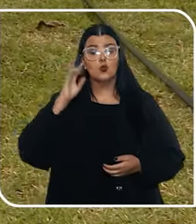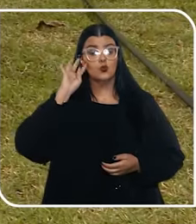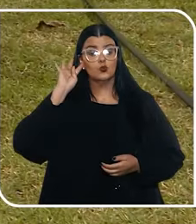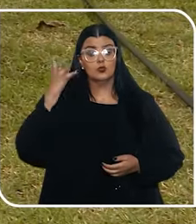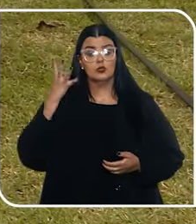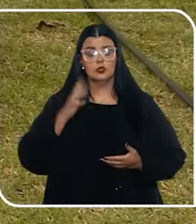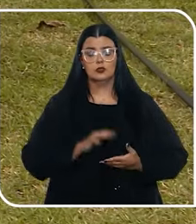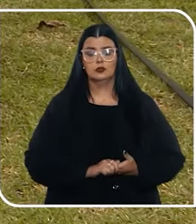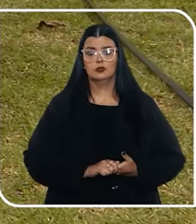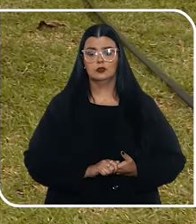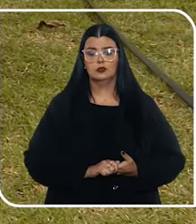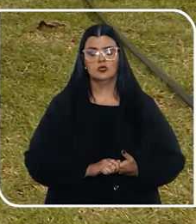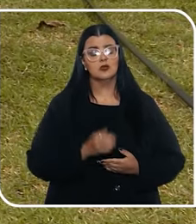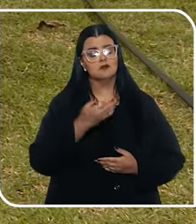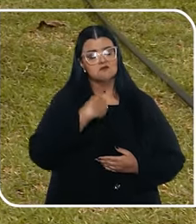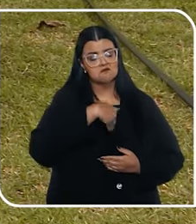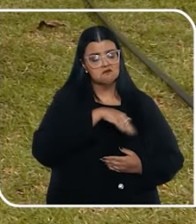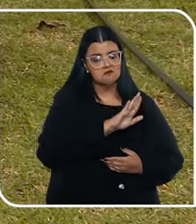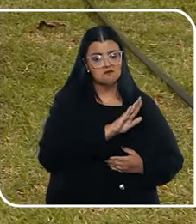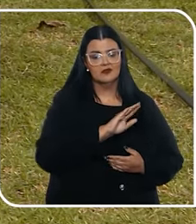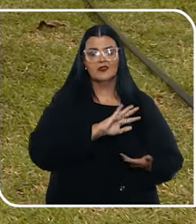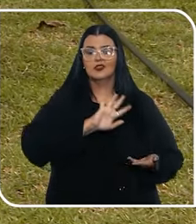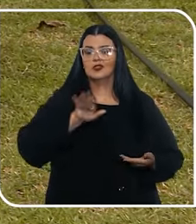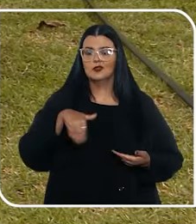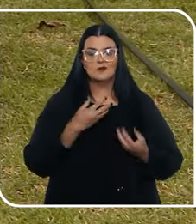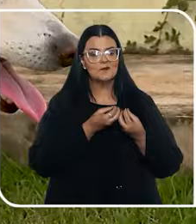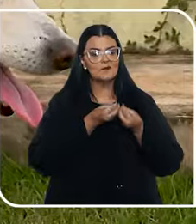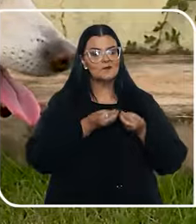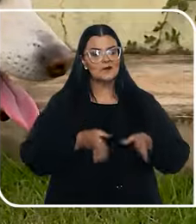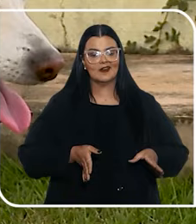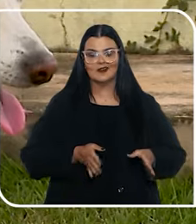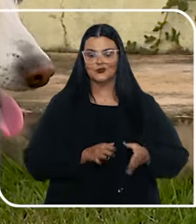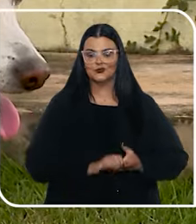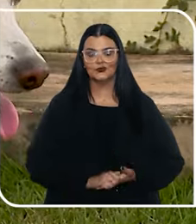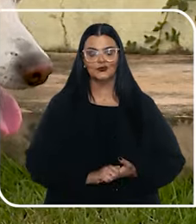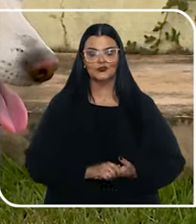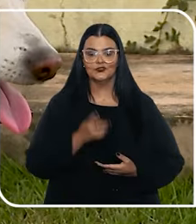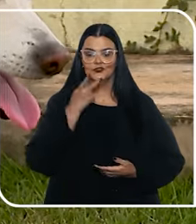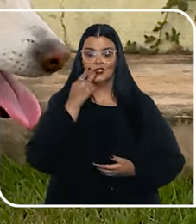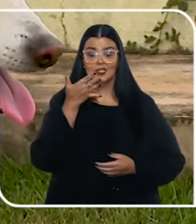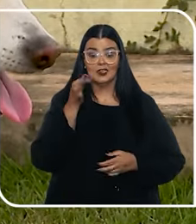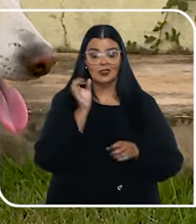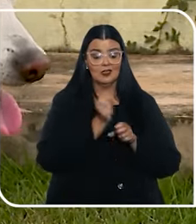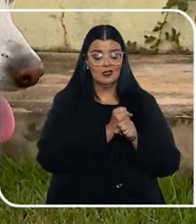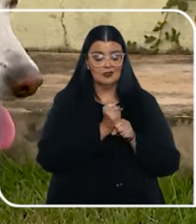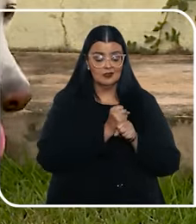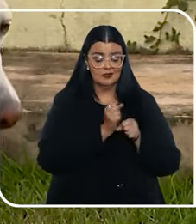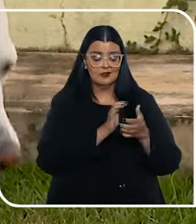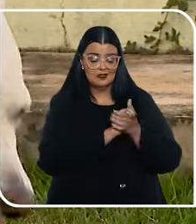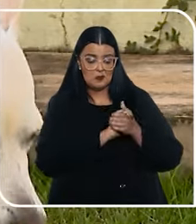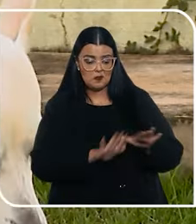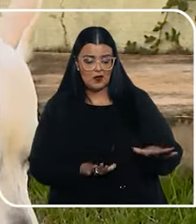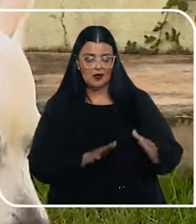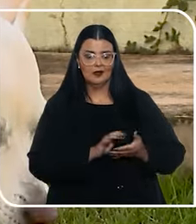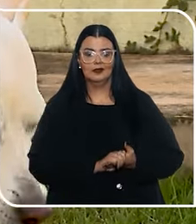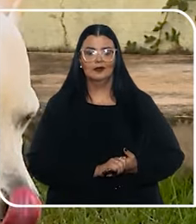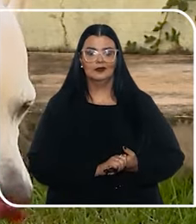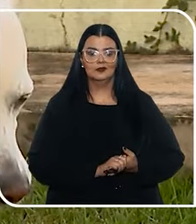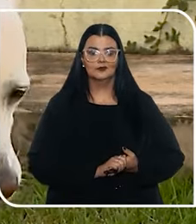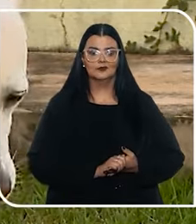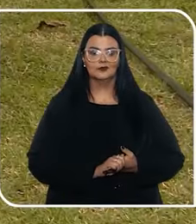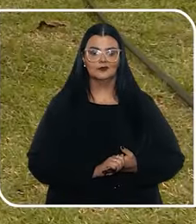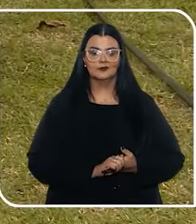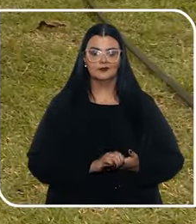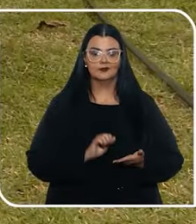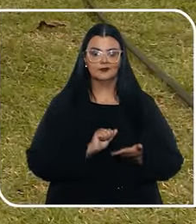sou eu. Ah, mas ela pode ir para lá e ele estragar ela. Pode. Ele faz isso. Tem 10 anos antes da gente separar, já era isso que ele